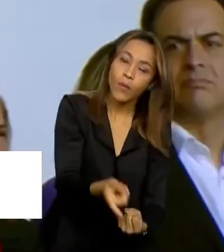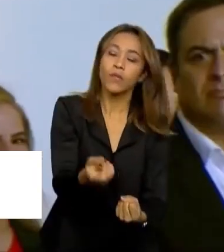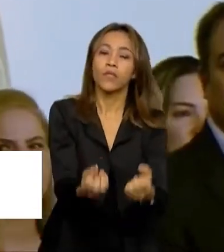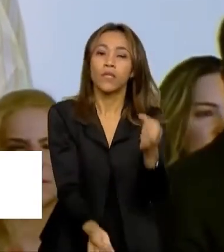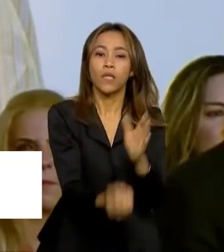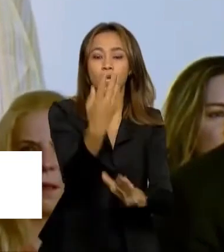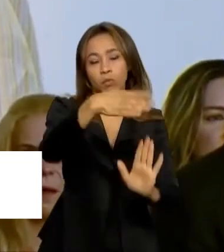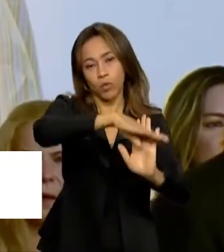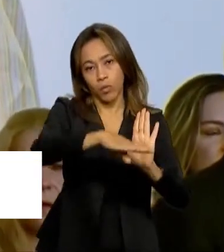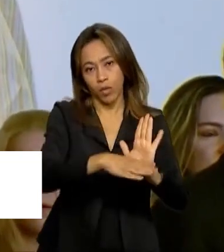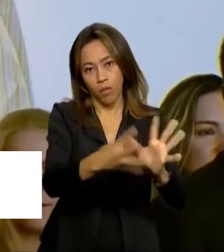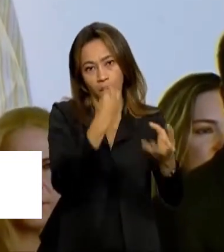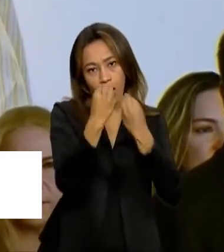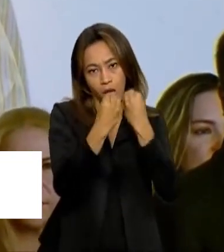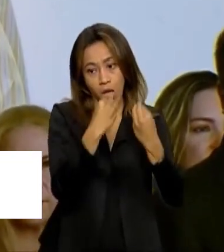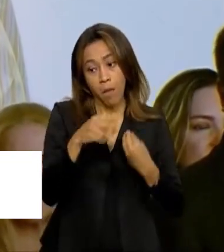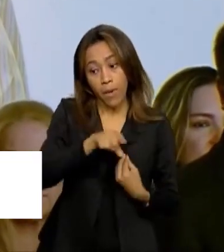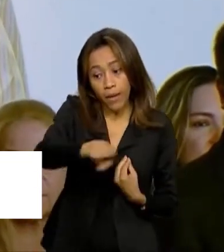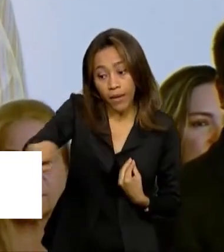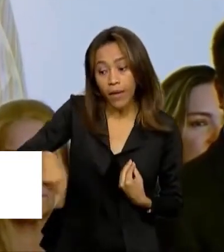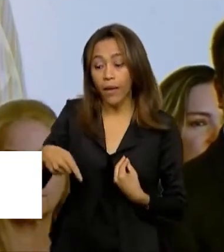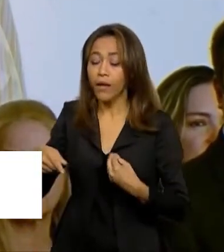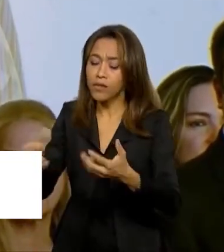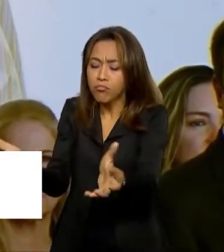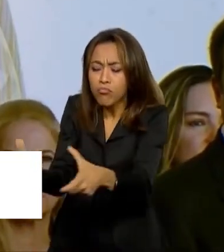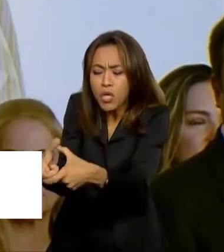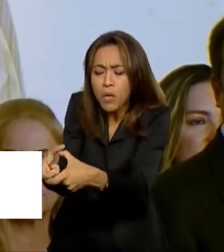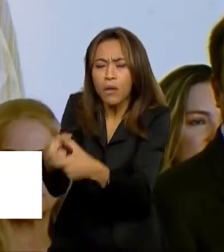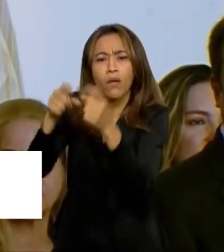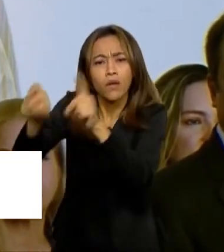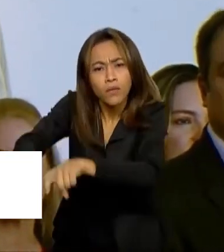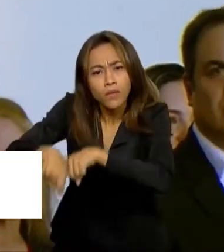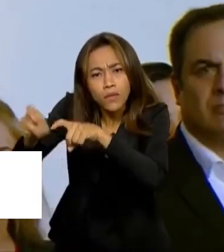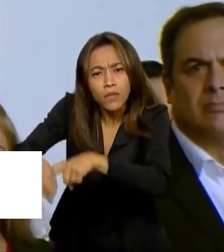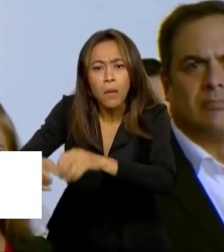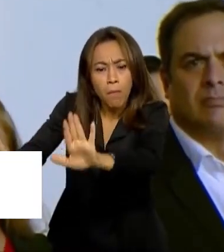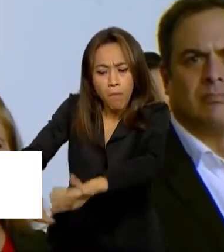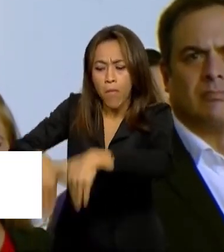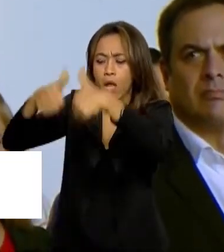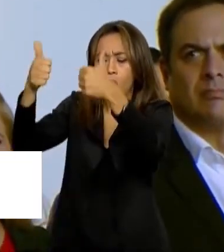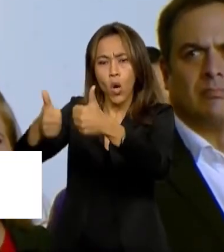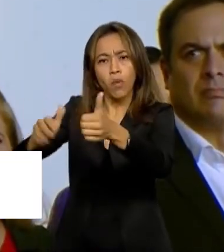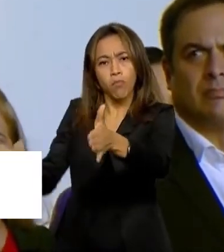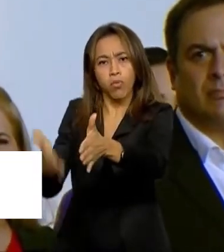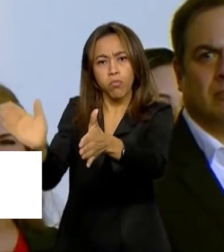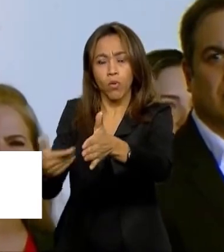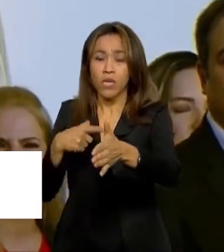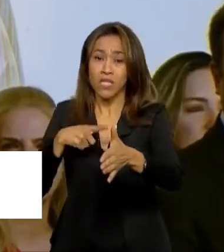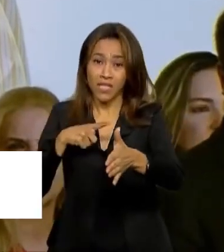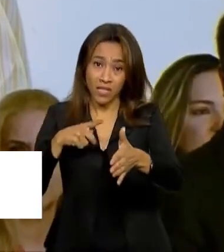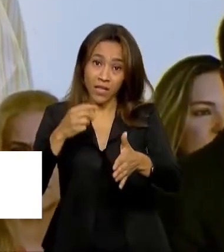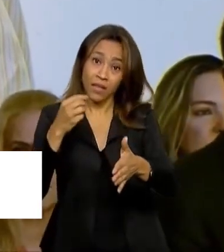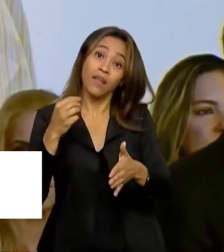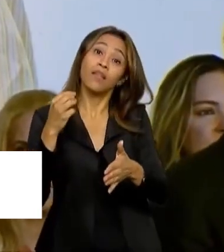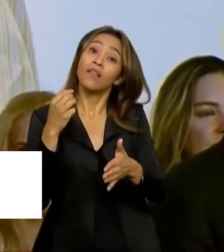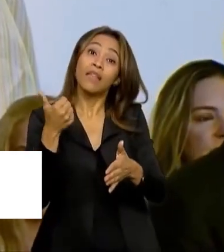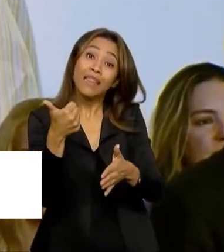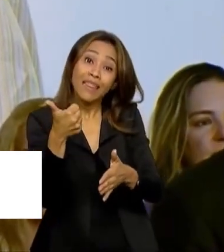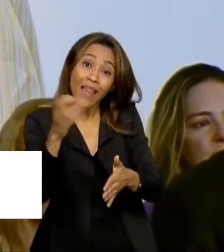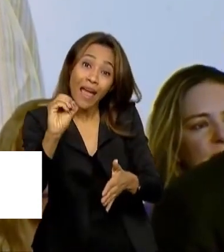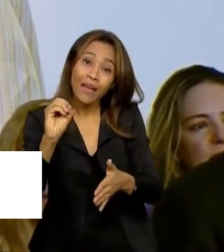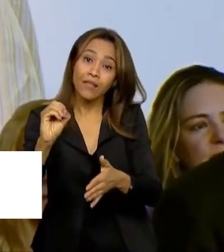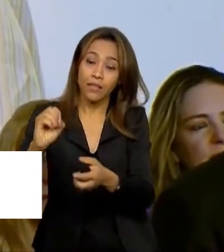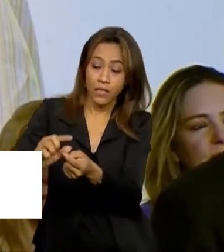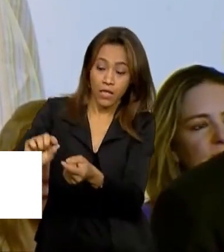fazer com que o pequeno produtor melhore a sua produção. Se ele está tirando 10 litros de leite por dia, que passa a